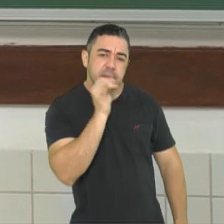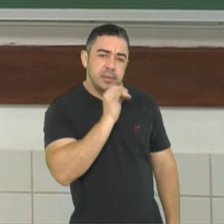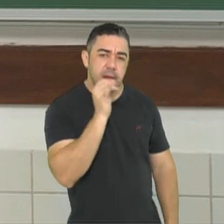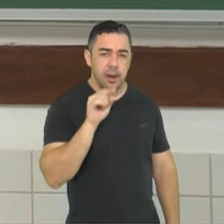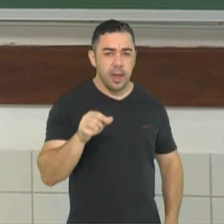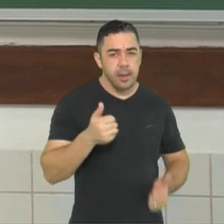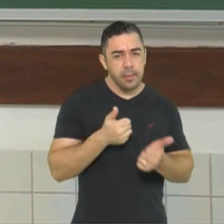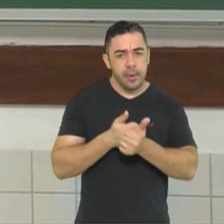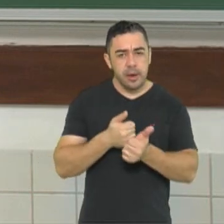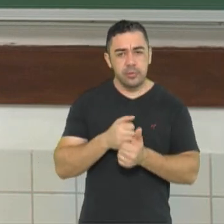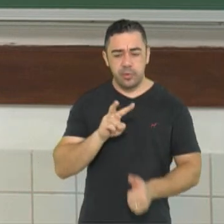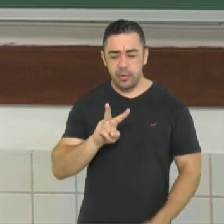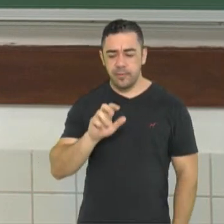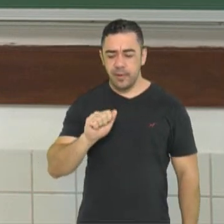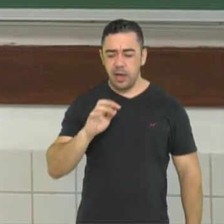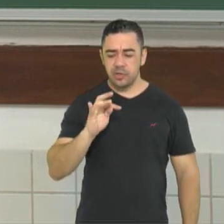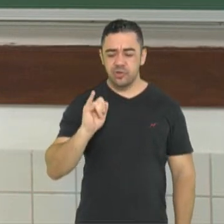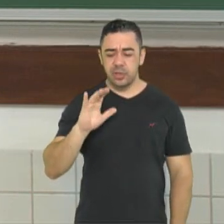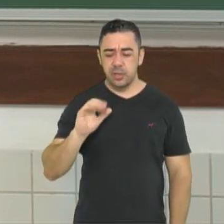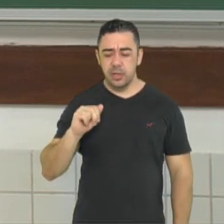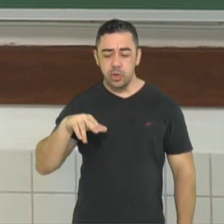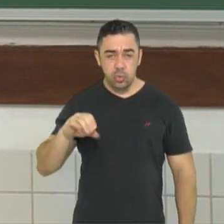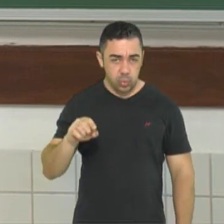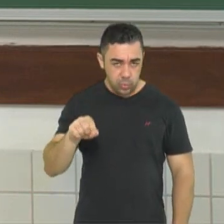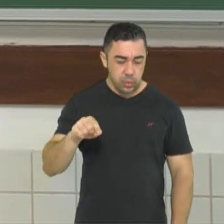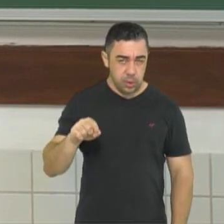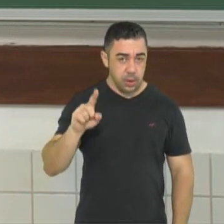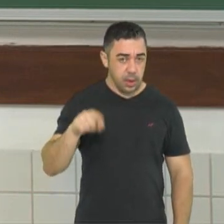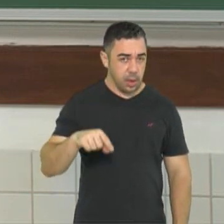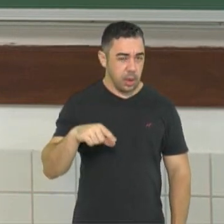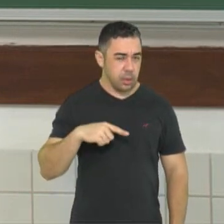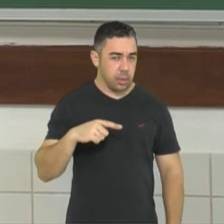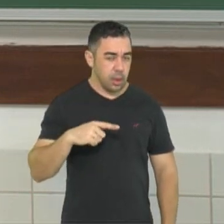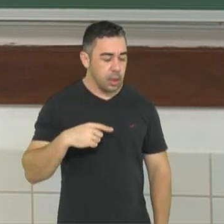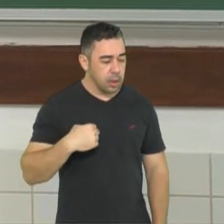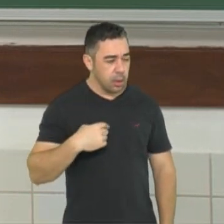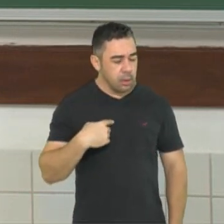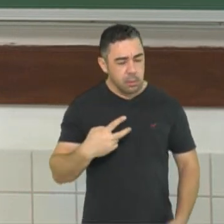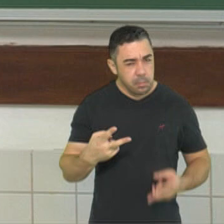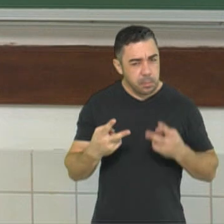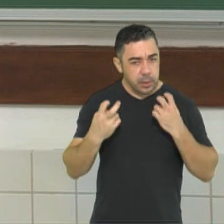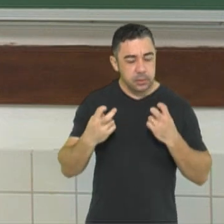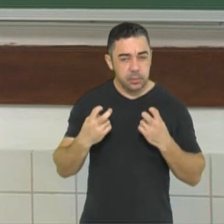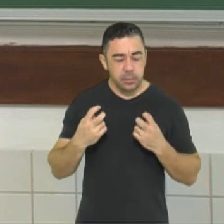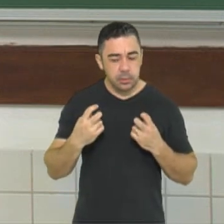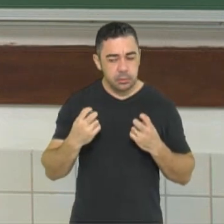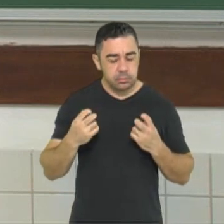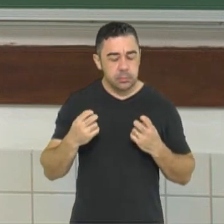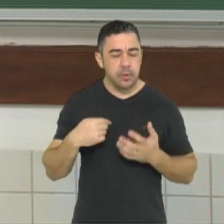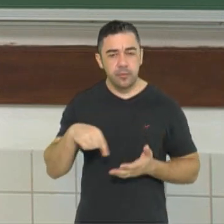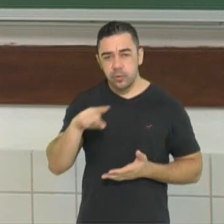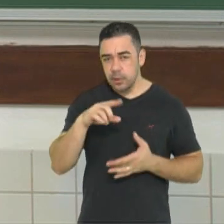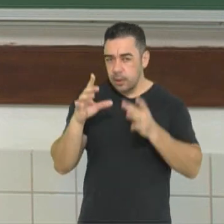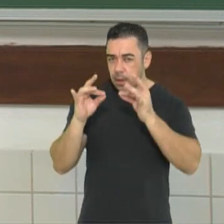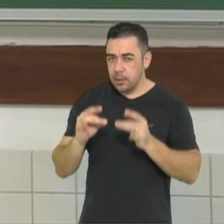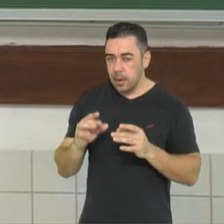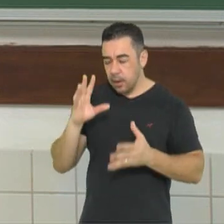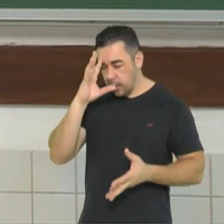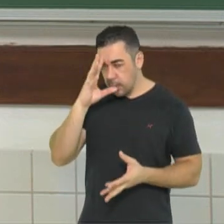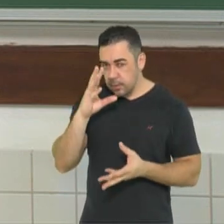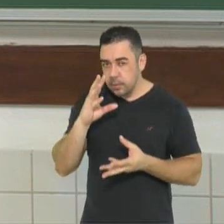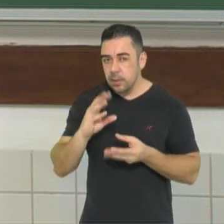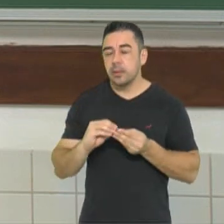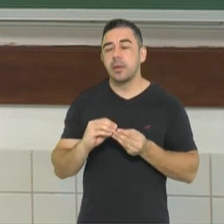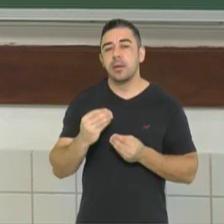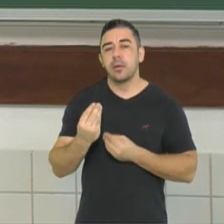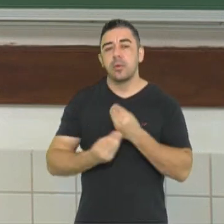Vaticano, domínio ali da cristandade. E essa imagem me chama muita atenção. Então, é um detalhe que você pode entender